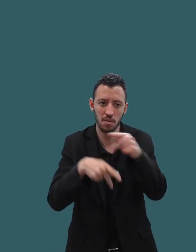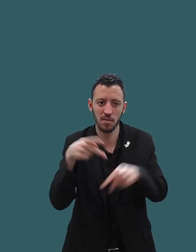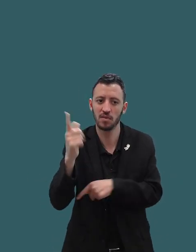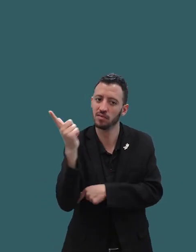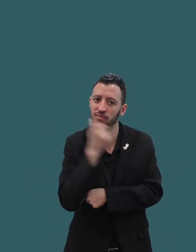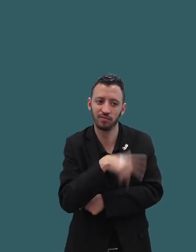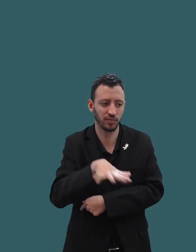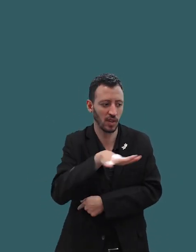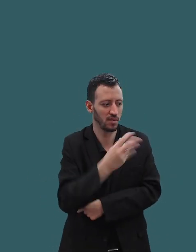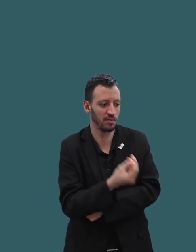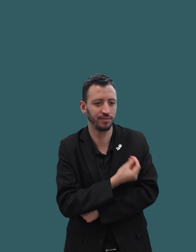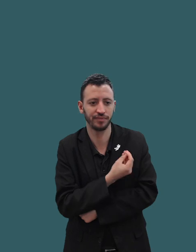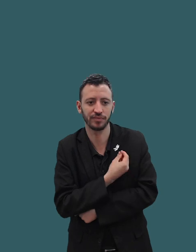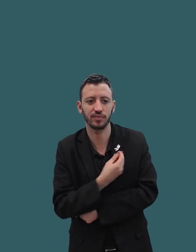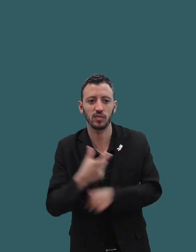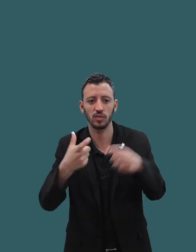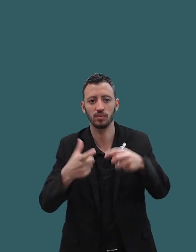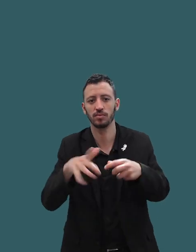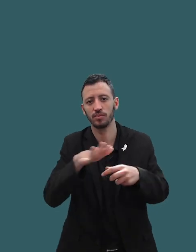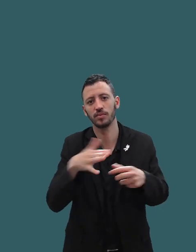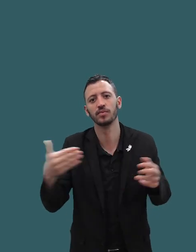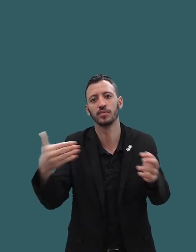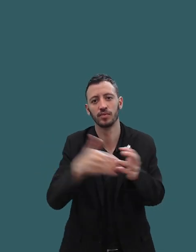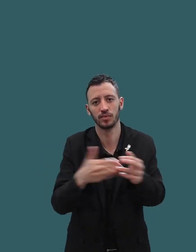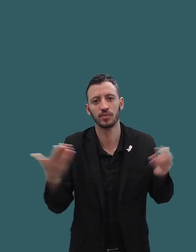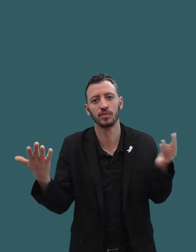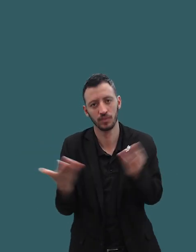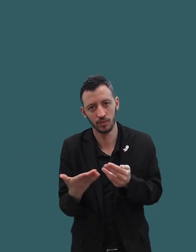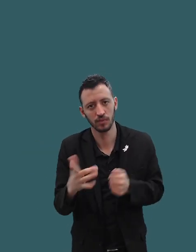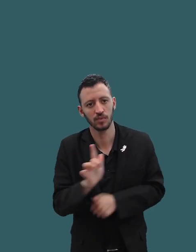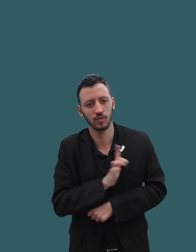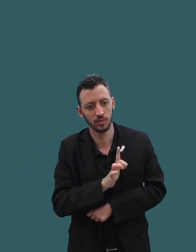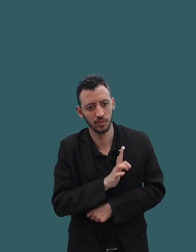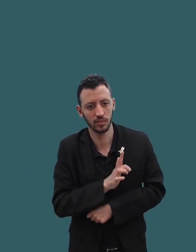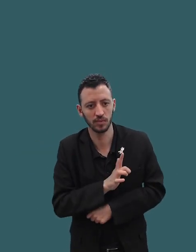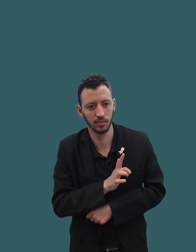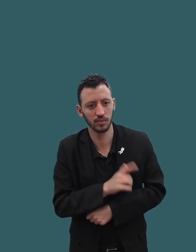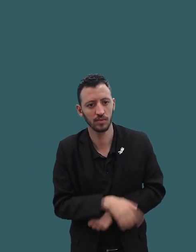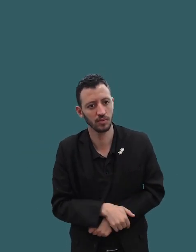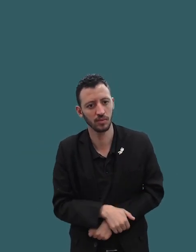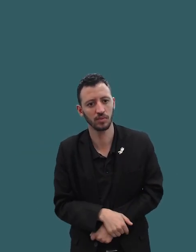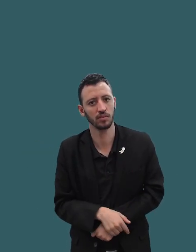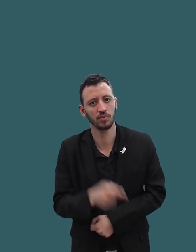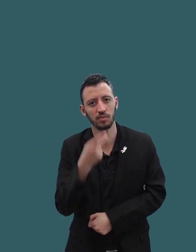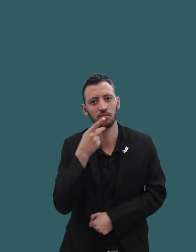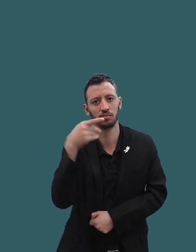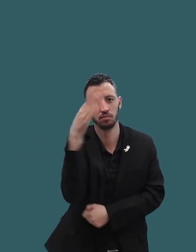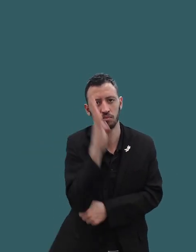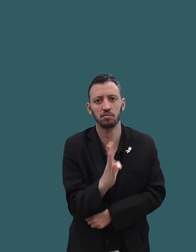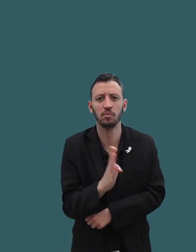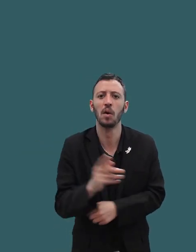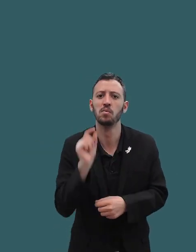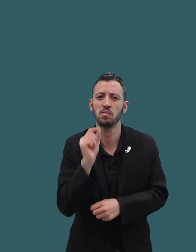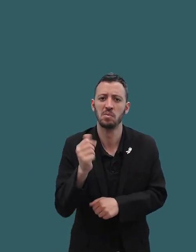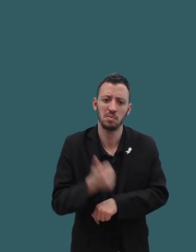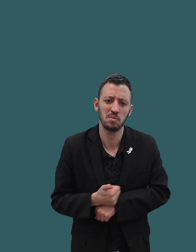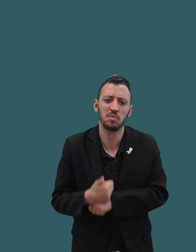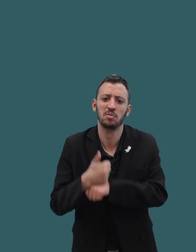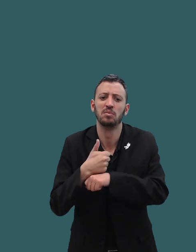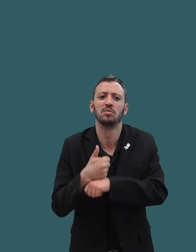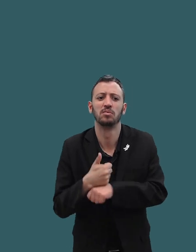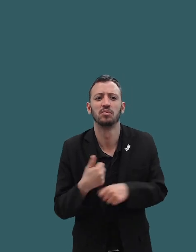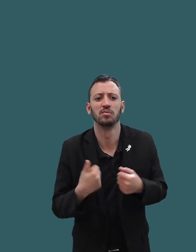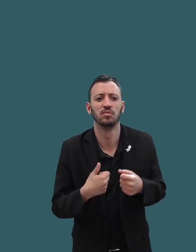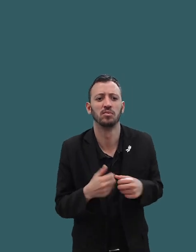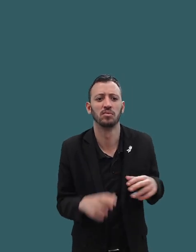sobreviver ali naquele território. E até hoje nós lutamos para que a República seja uma República de fato. Isso tudo vem da turma